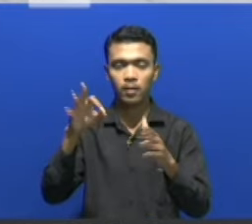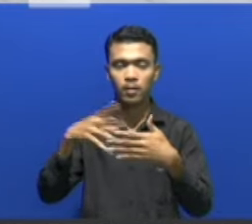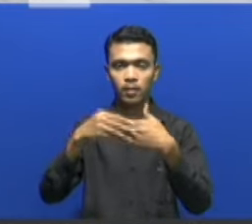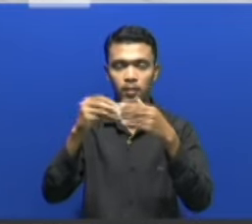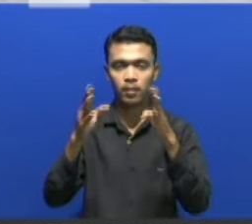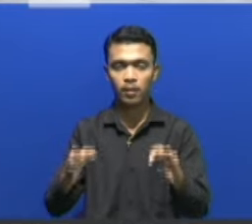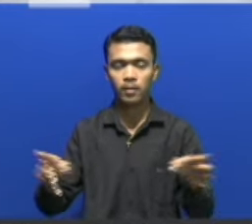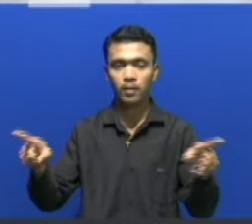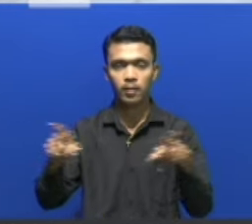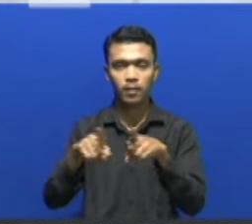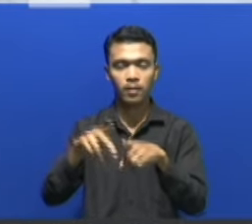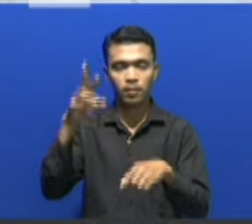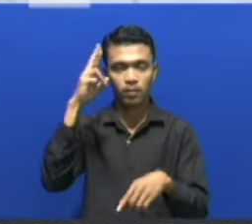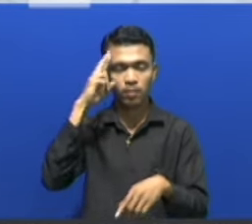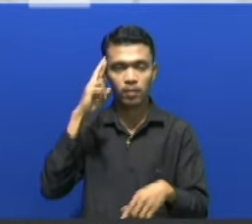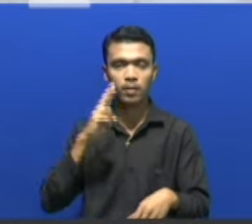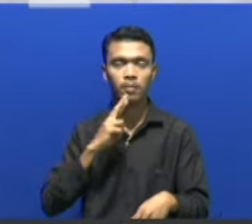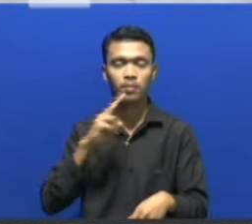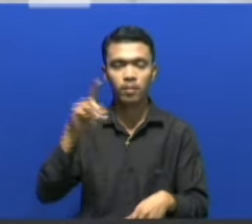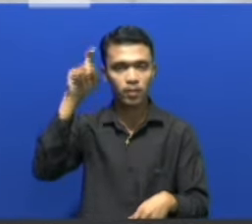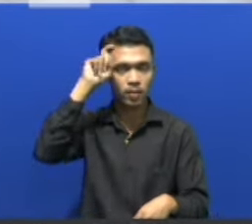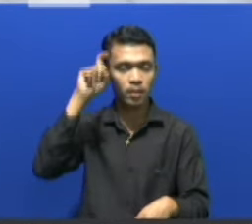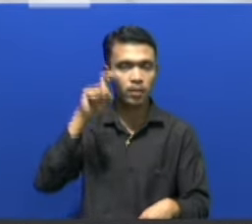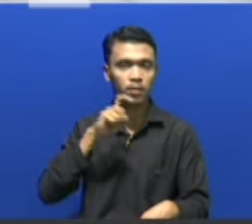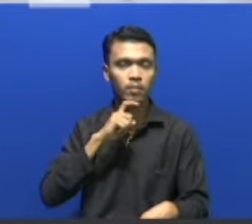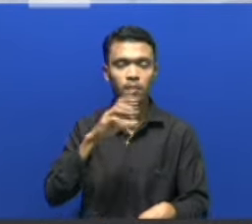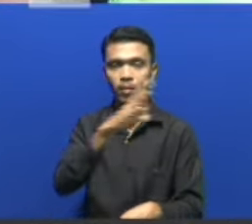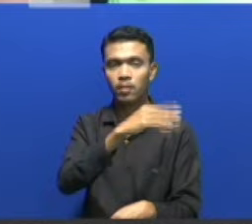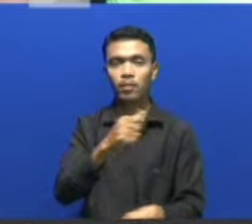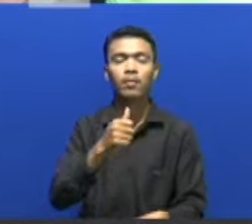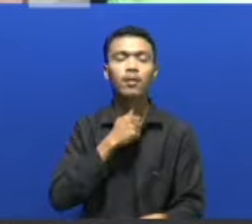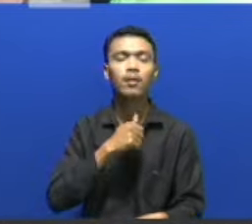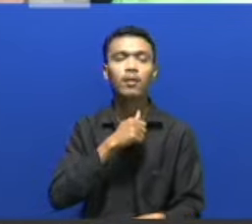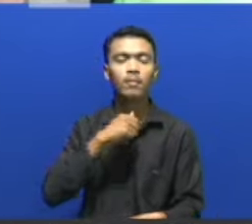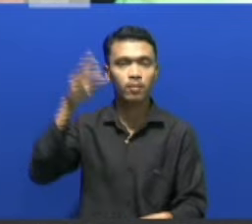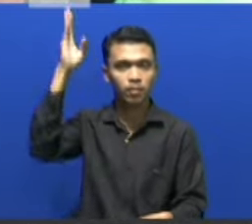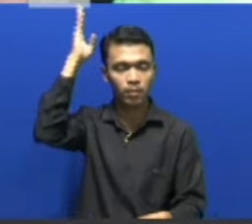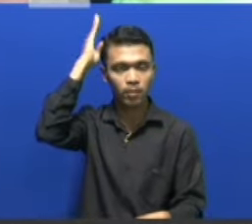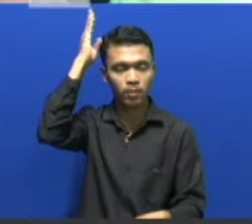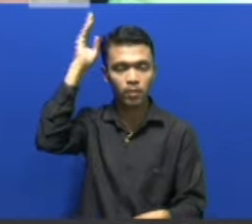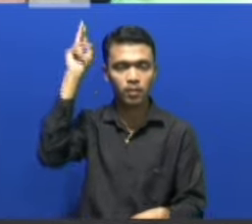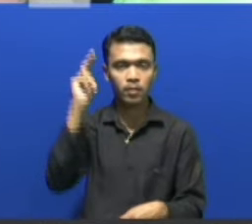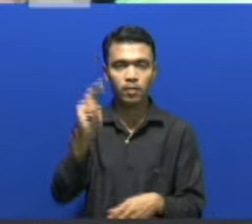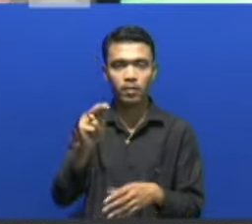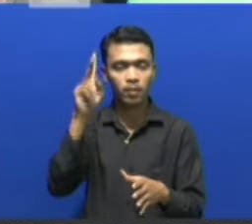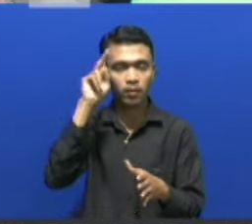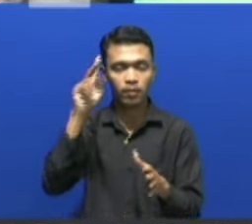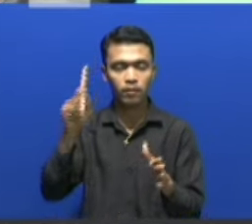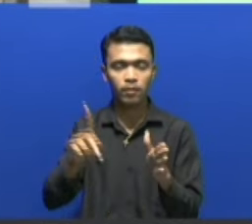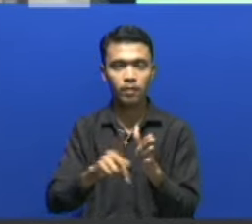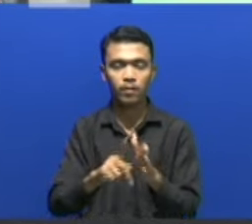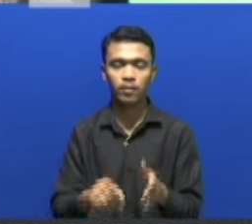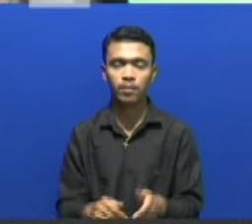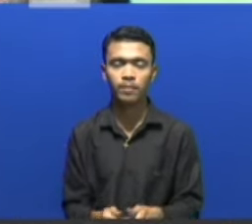José Ramuzorta Sanana Guzmão no mas amu bispo rasik ni nia foto i espanduk ne rasik. Primeiro